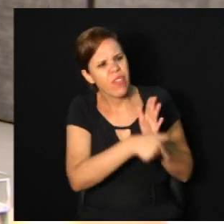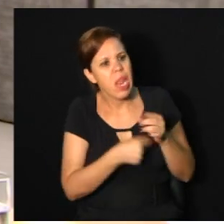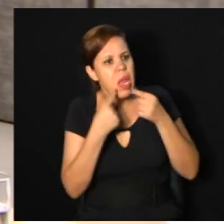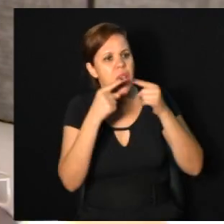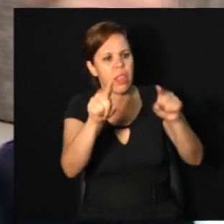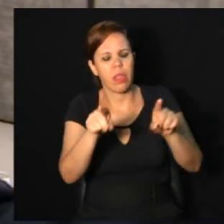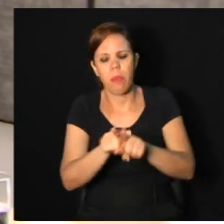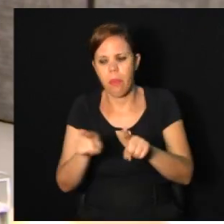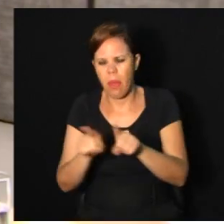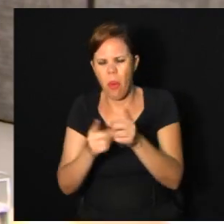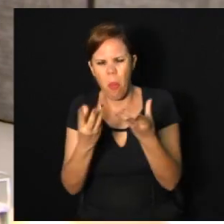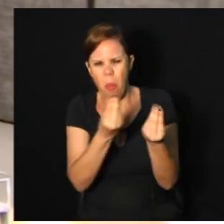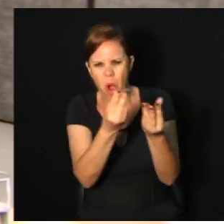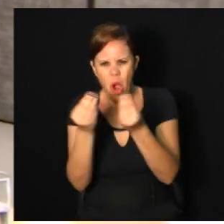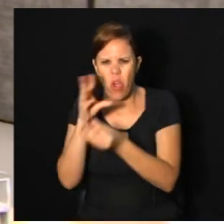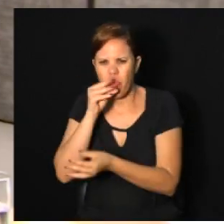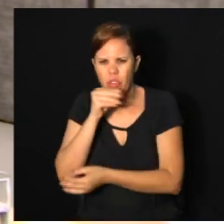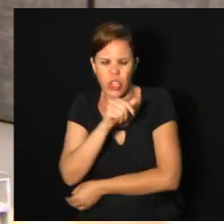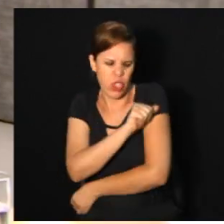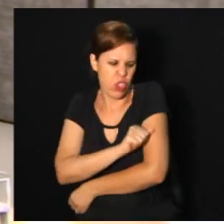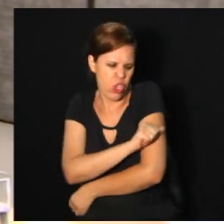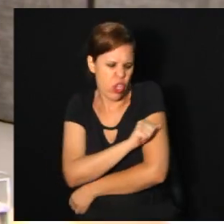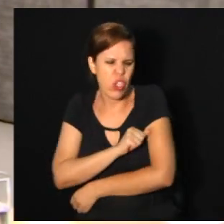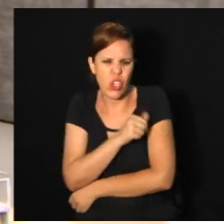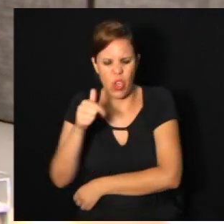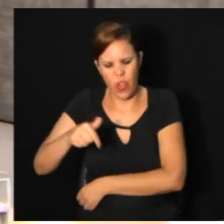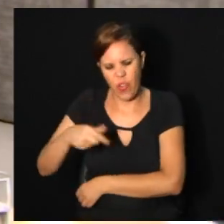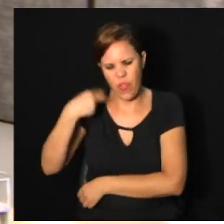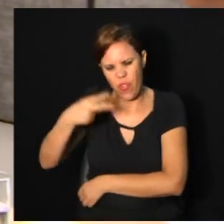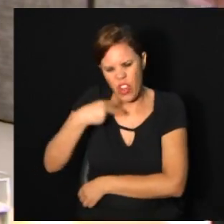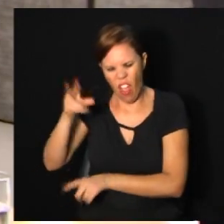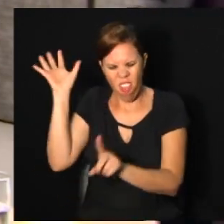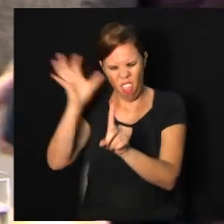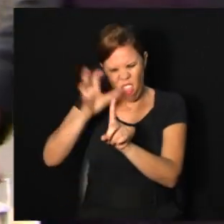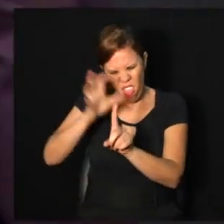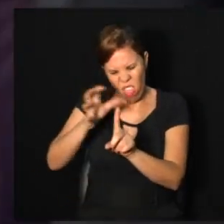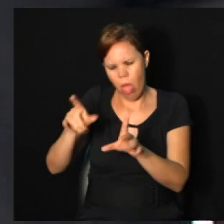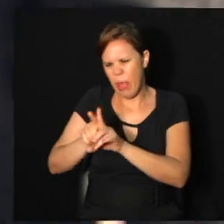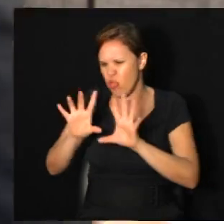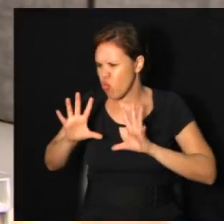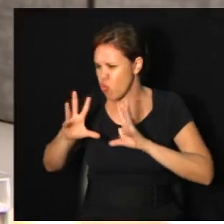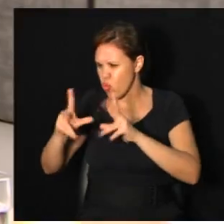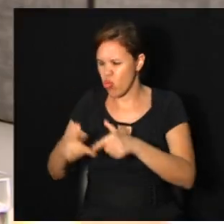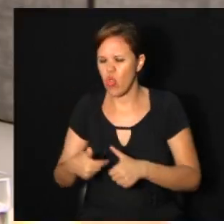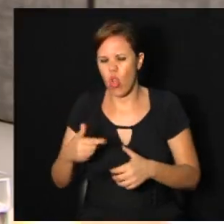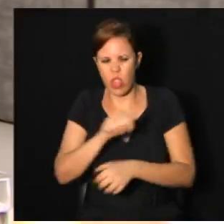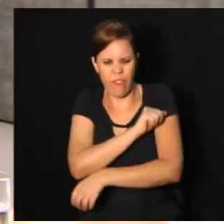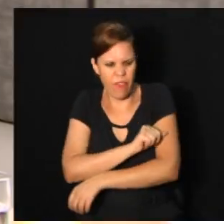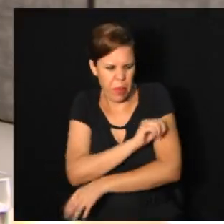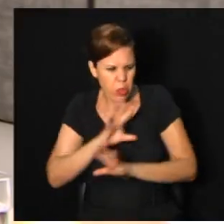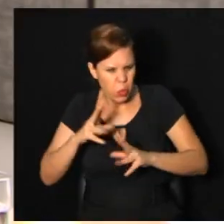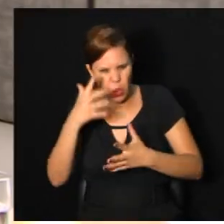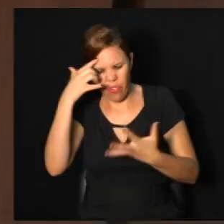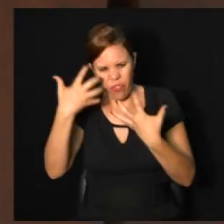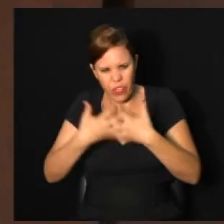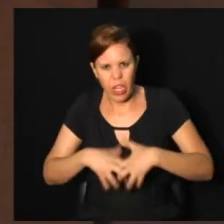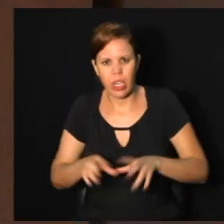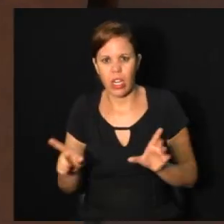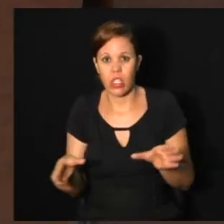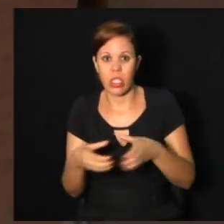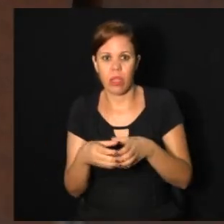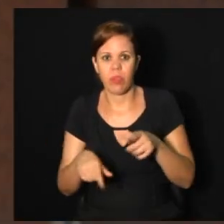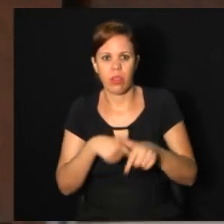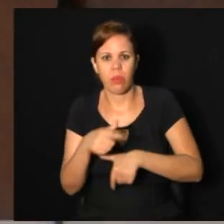da enfermagem, que foram insultados por um vereador aqui, E aí toda uma reflexão sobre o trabalho da enfermagem foi feita na comissão. Uma